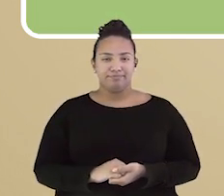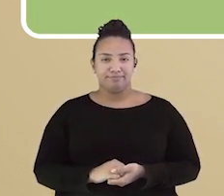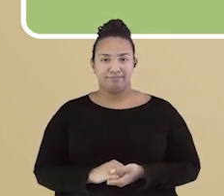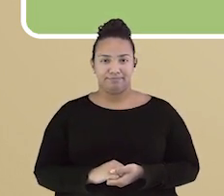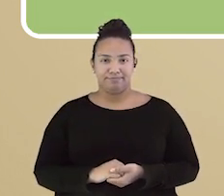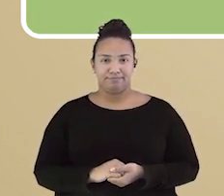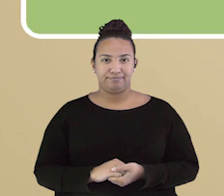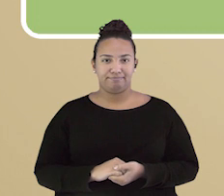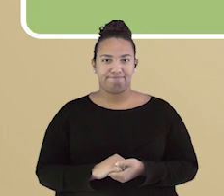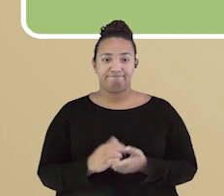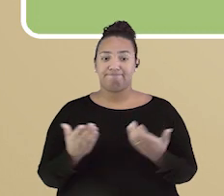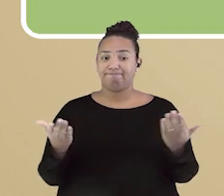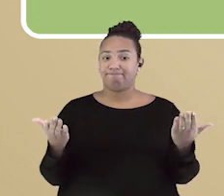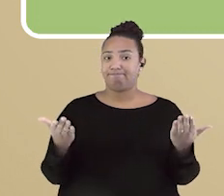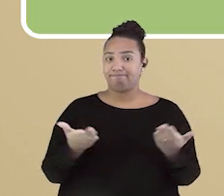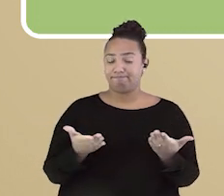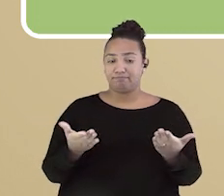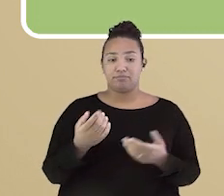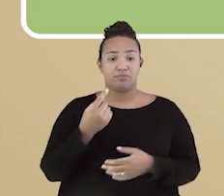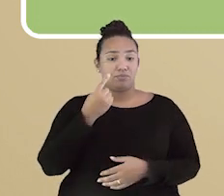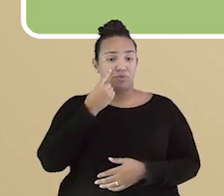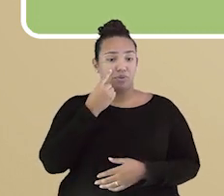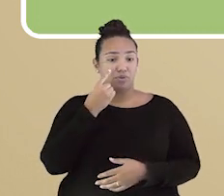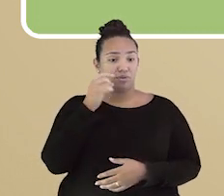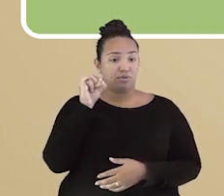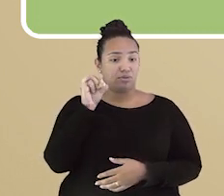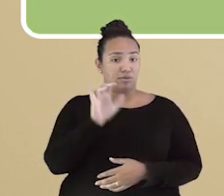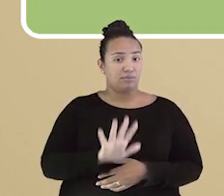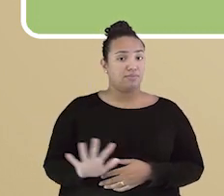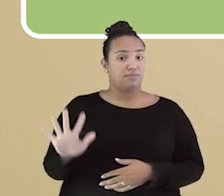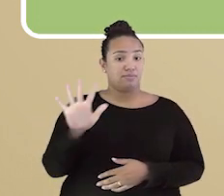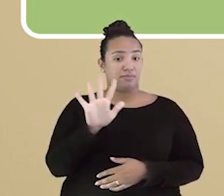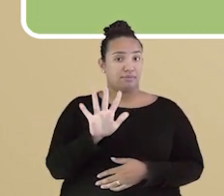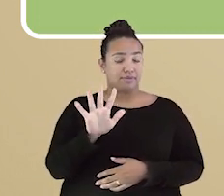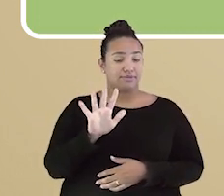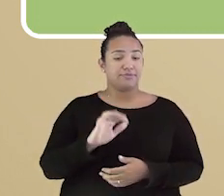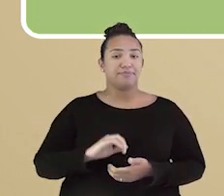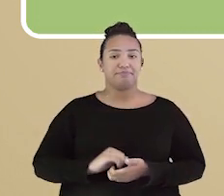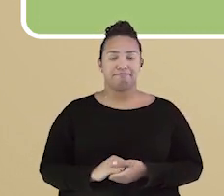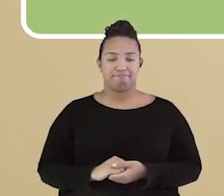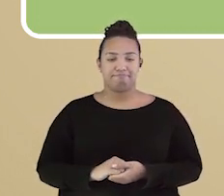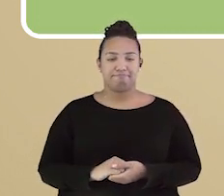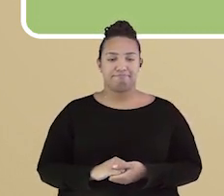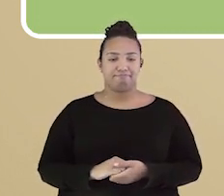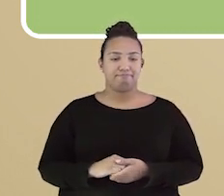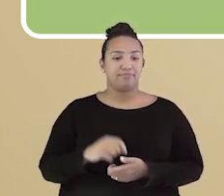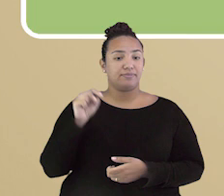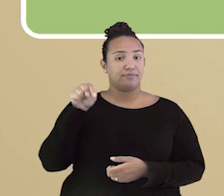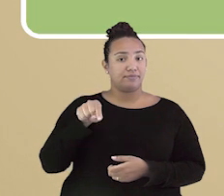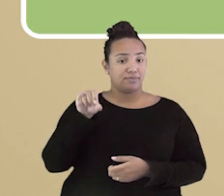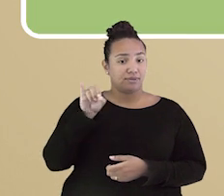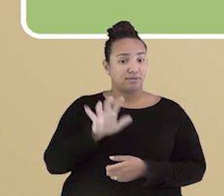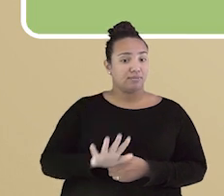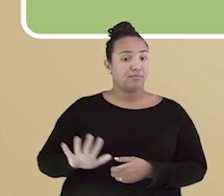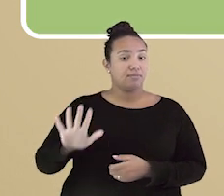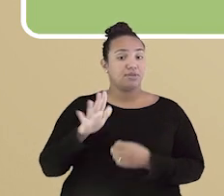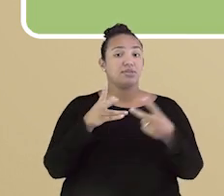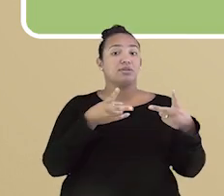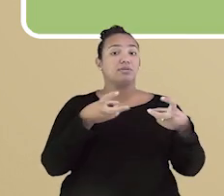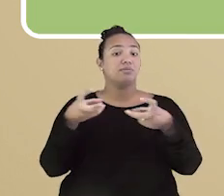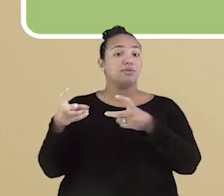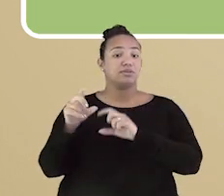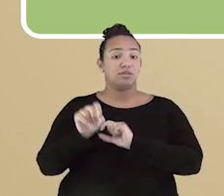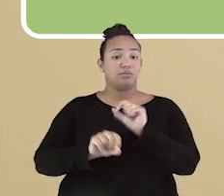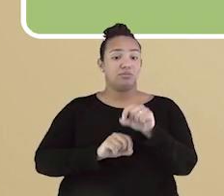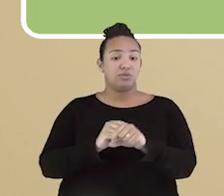Agora, observem essa outra imagem que está aparecendo aí na tela. Nela, podemos observar uma paisagem da zona